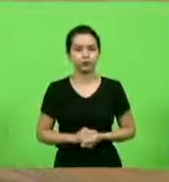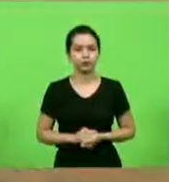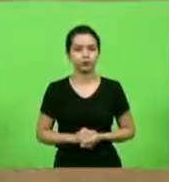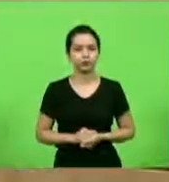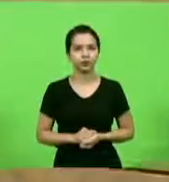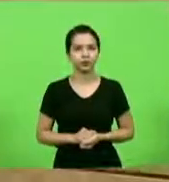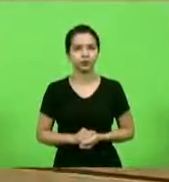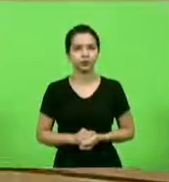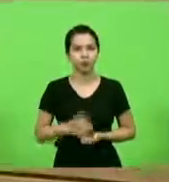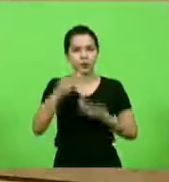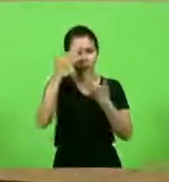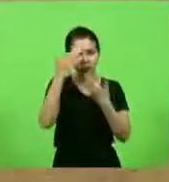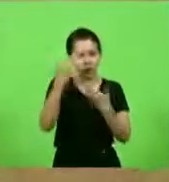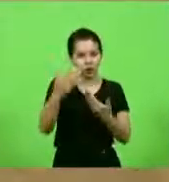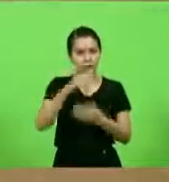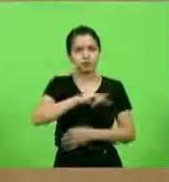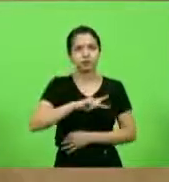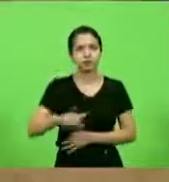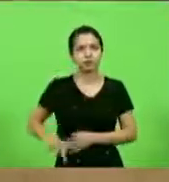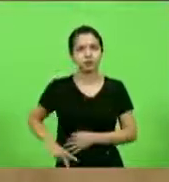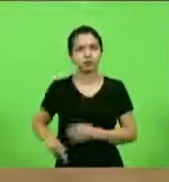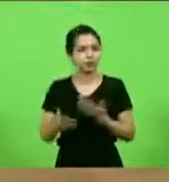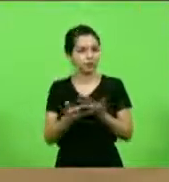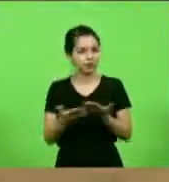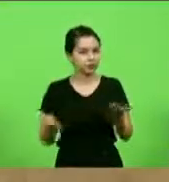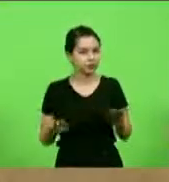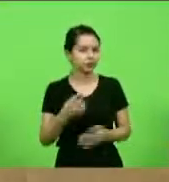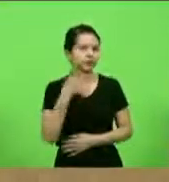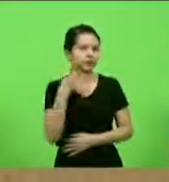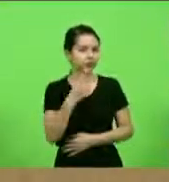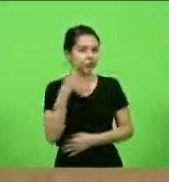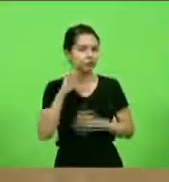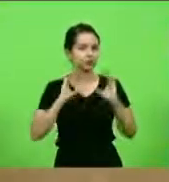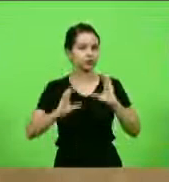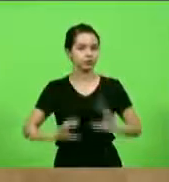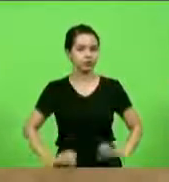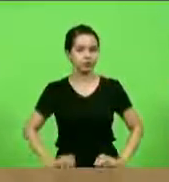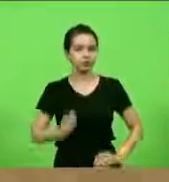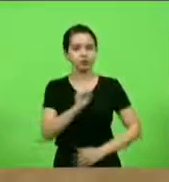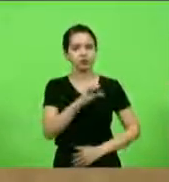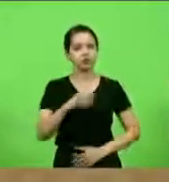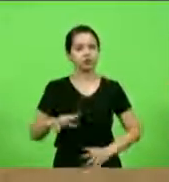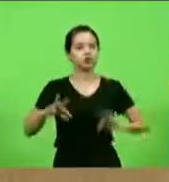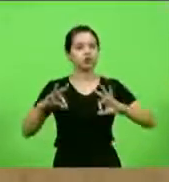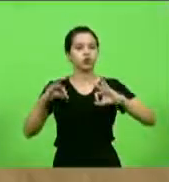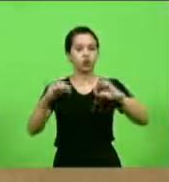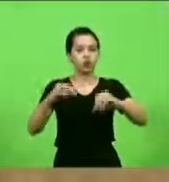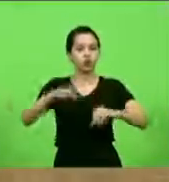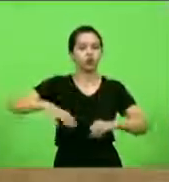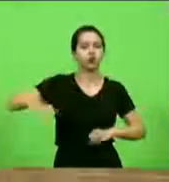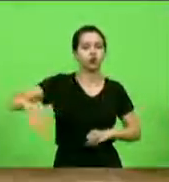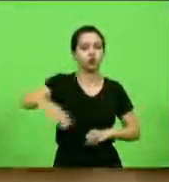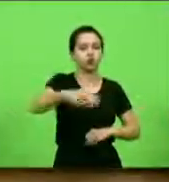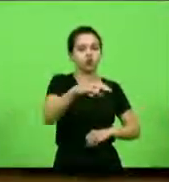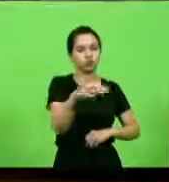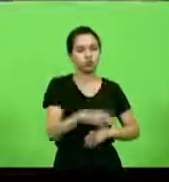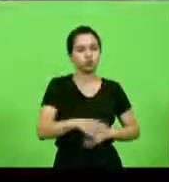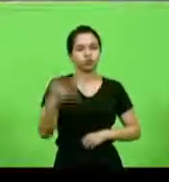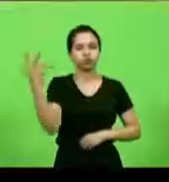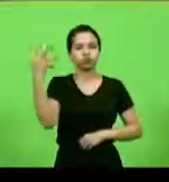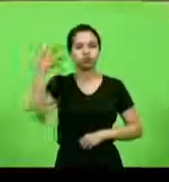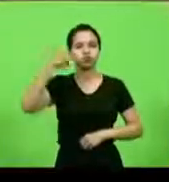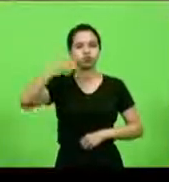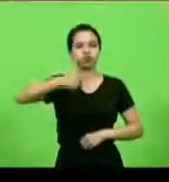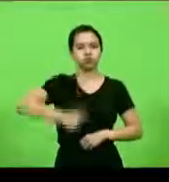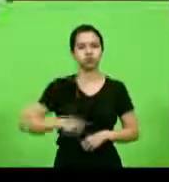Obrigado, senhor presidente, colegas deputados, cidadãos catarinenses de todas as regiões da nossa bela e Santa